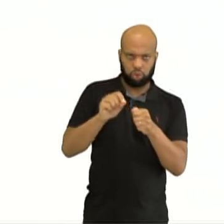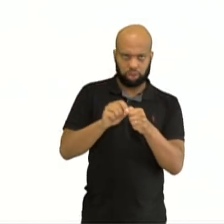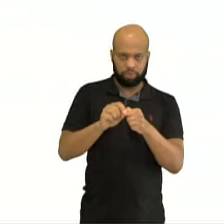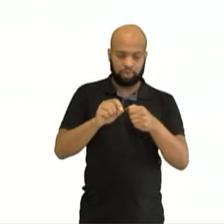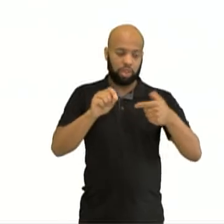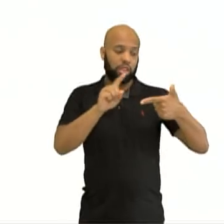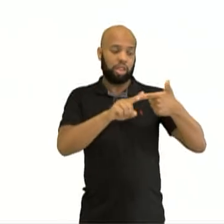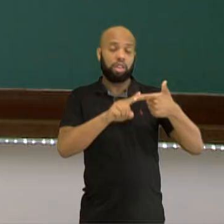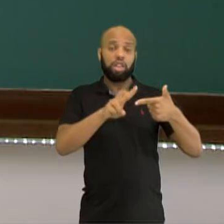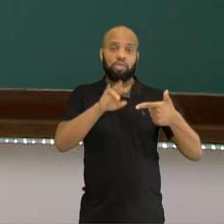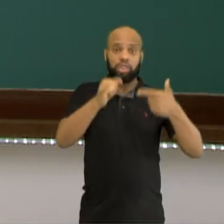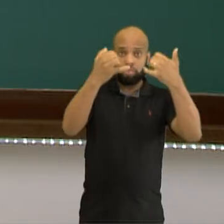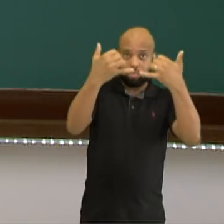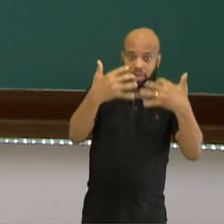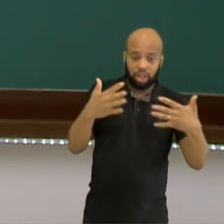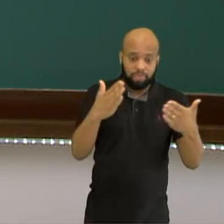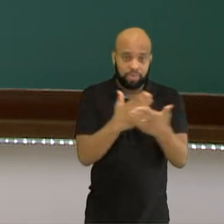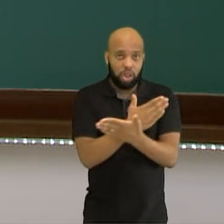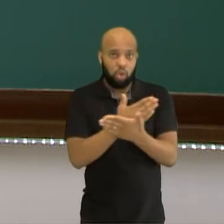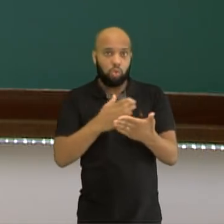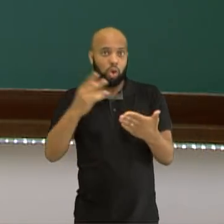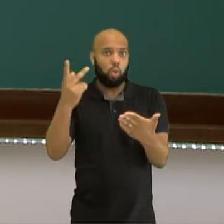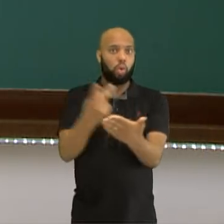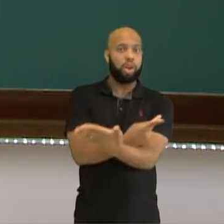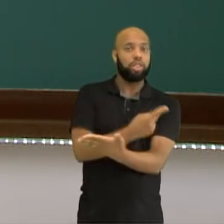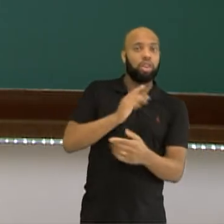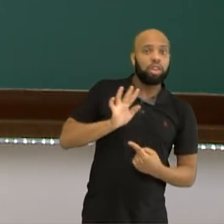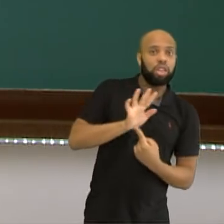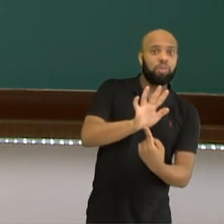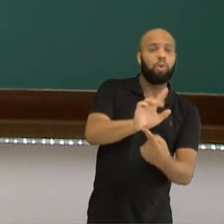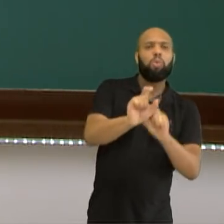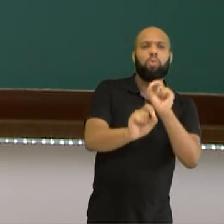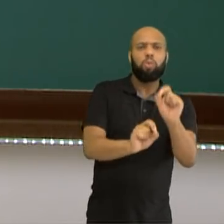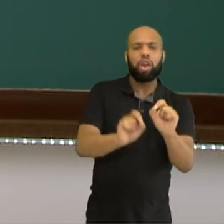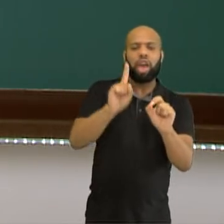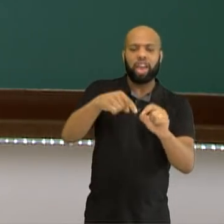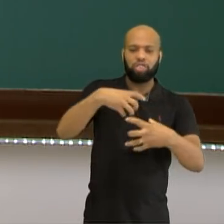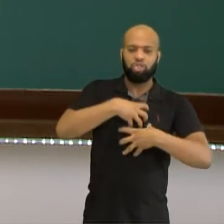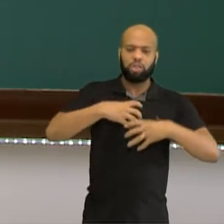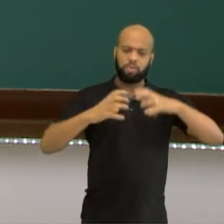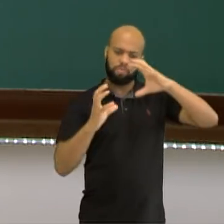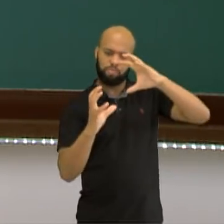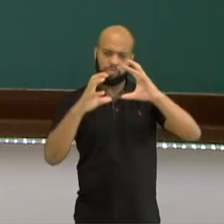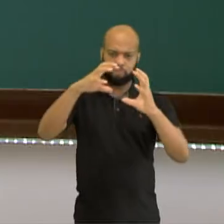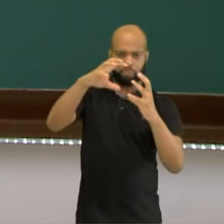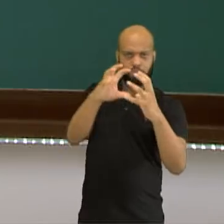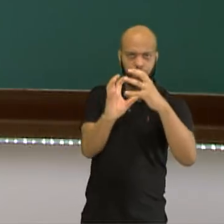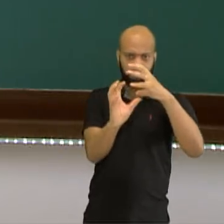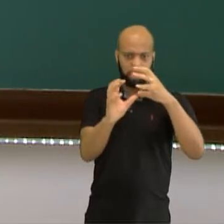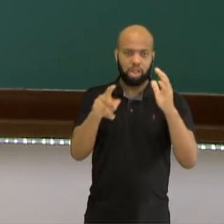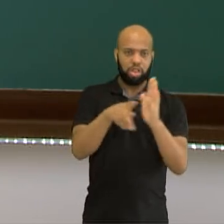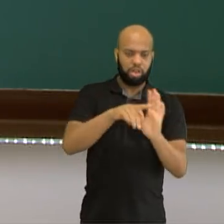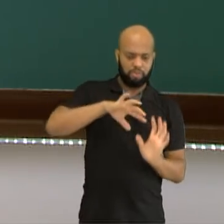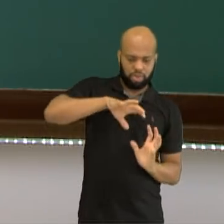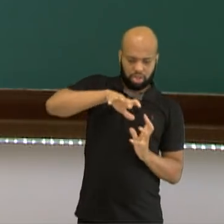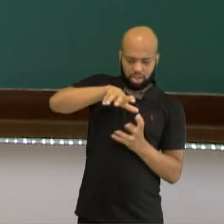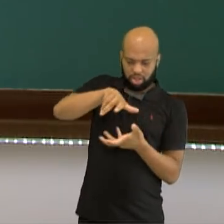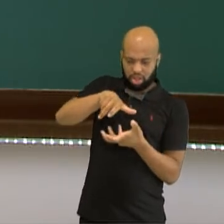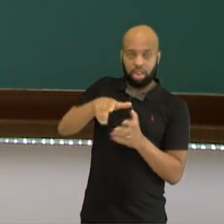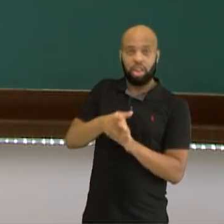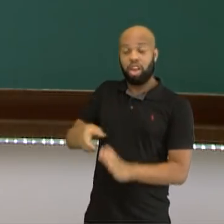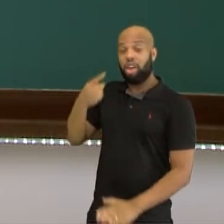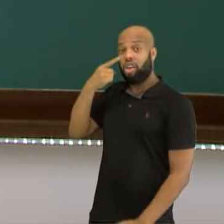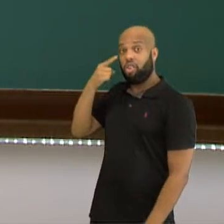que demonstrem a forma esférica da nossa Terra. Estão preparados? Então, vamos observar